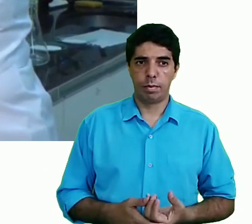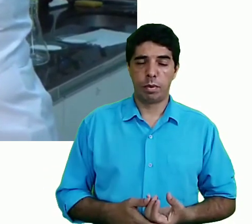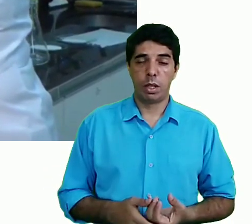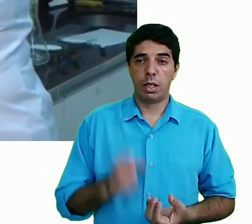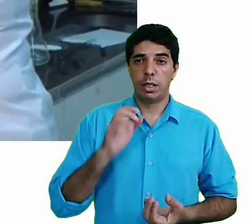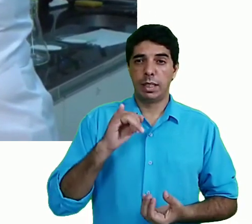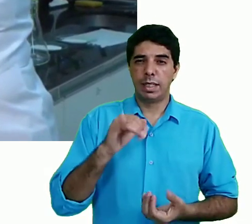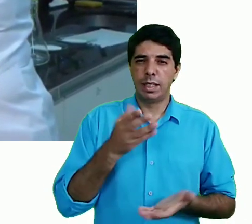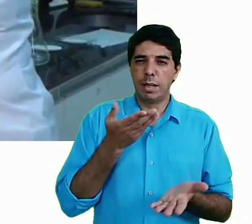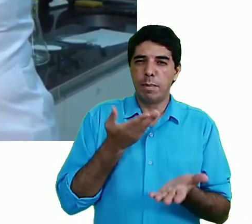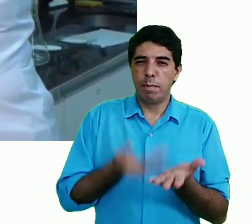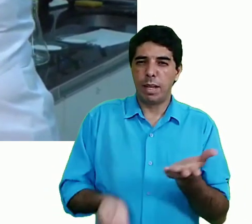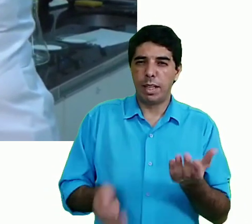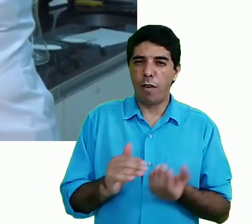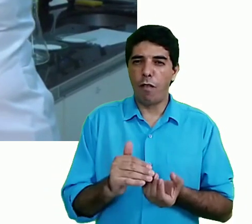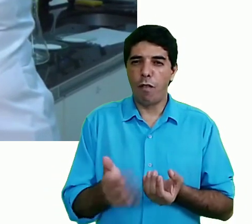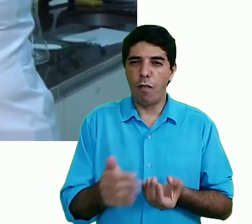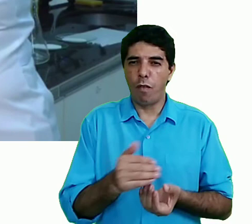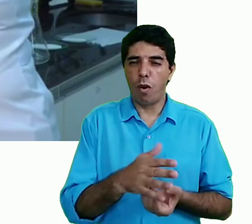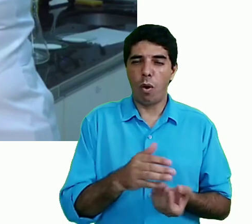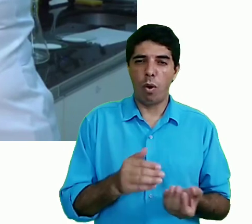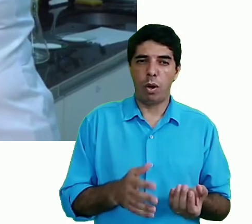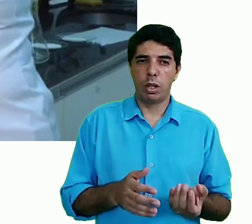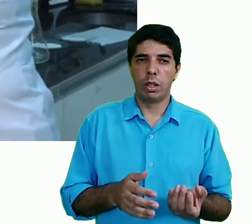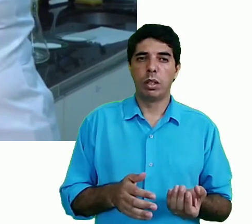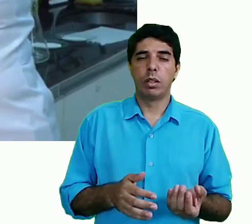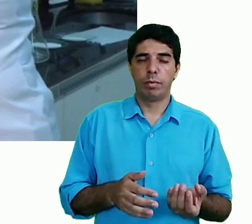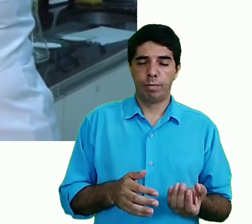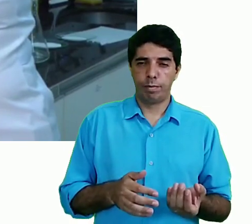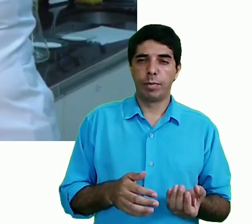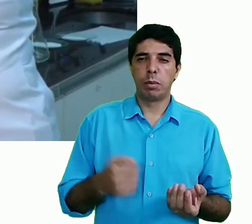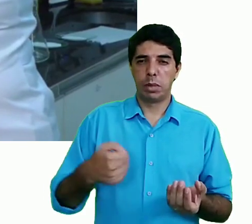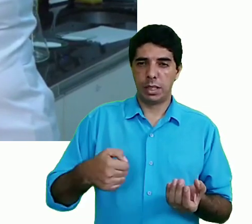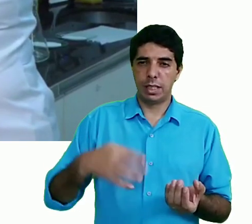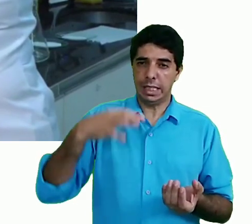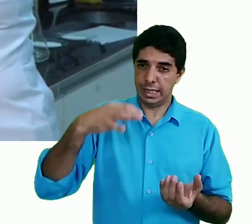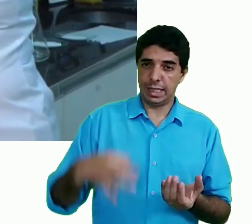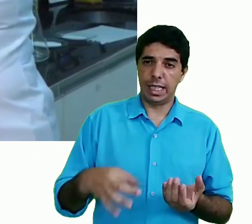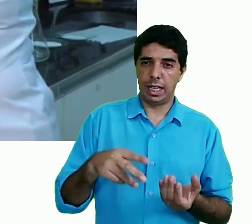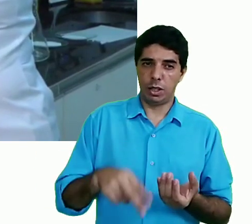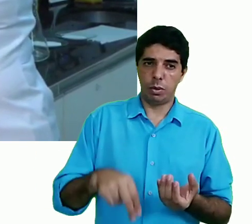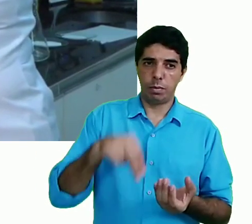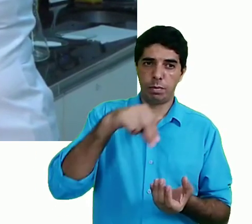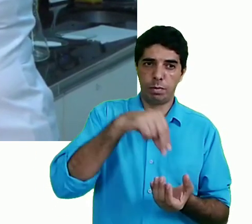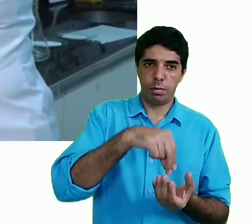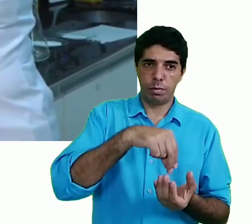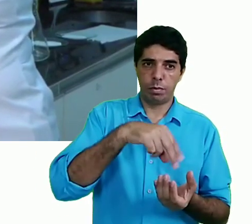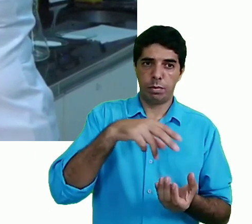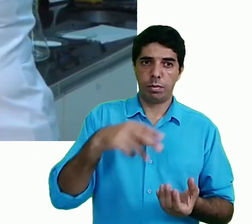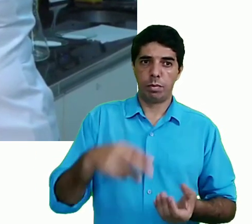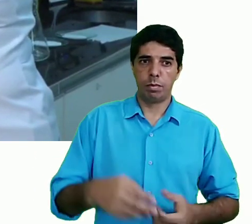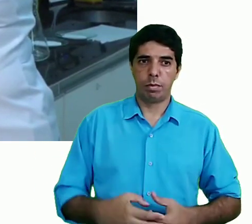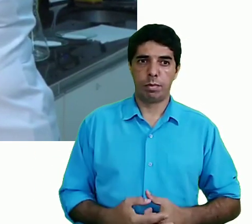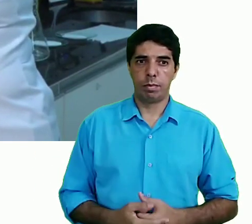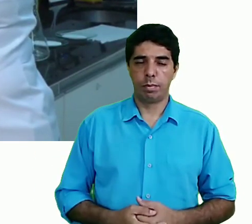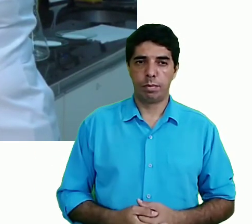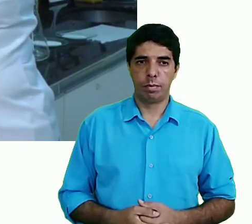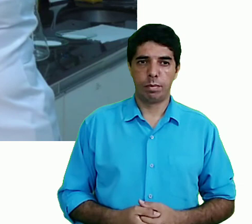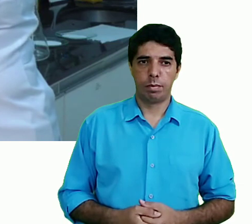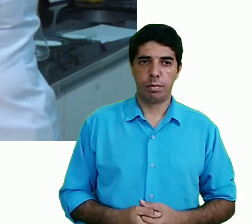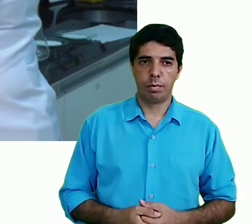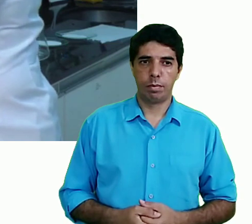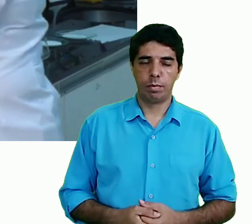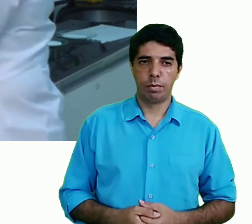Se perder um pouquinho da amostra, né, nós iremos adicionar a quantidade exata aqui, tá